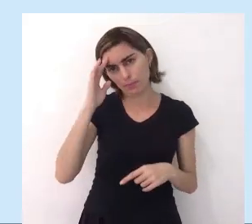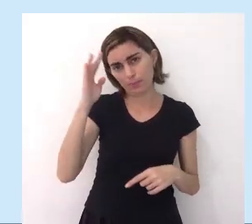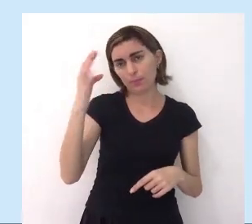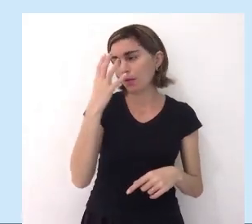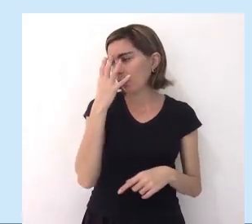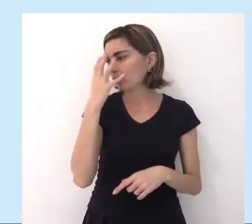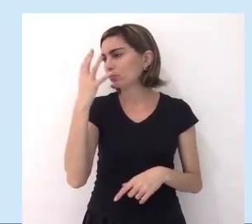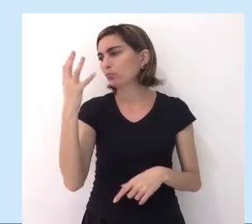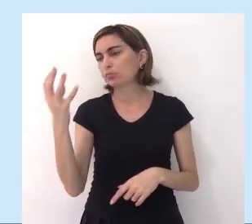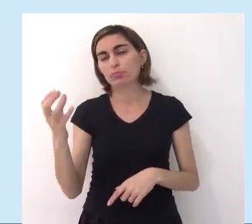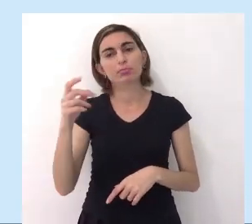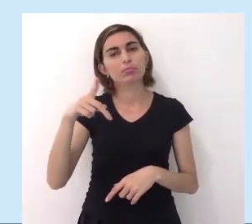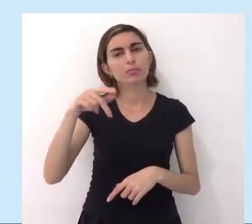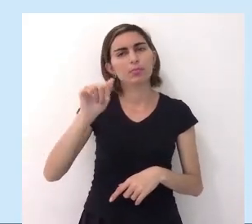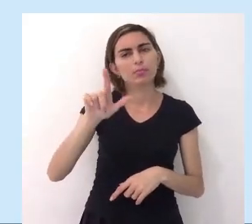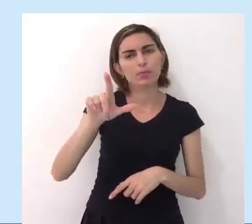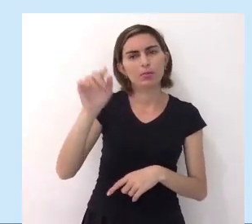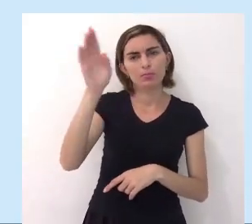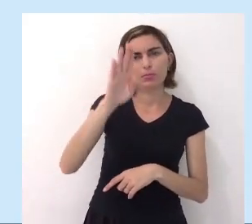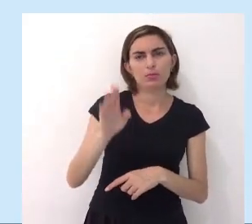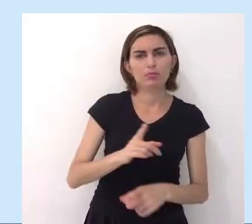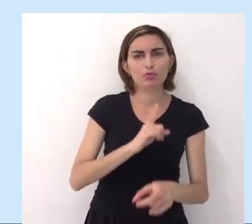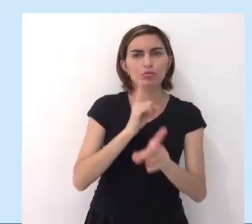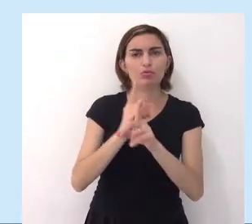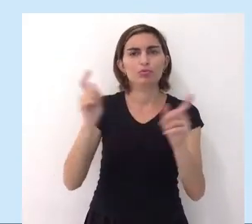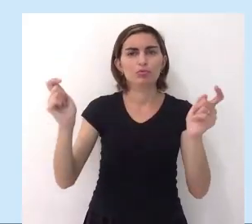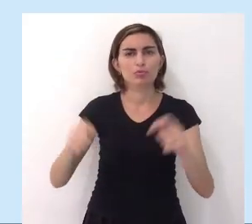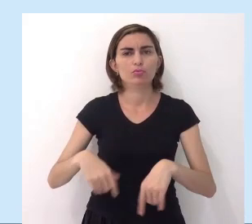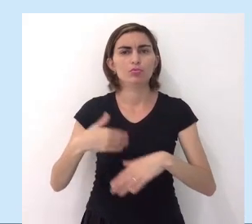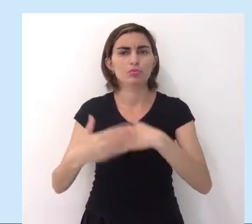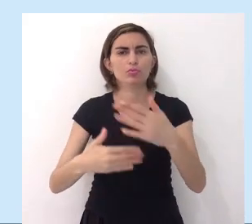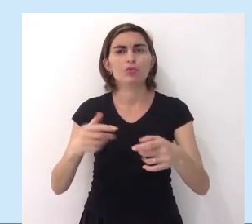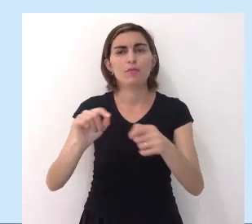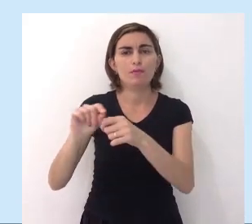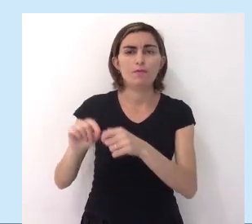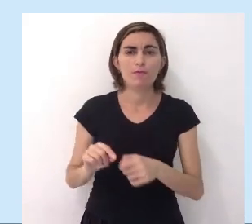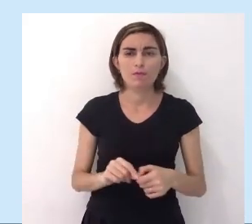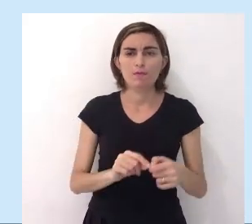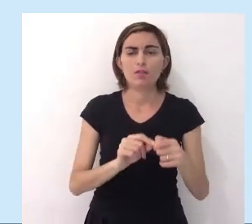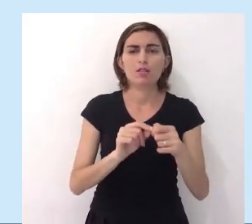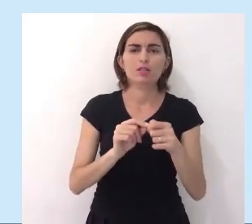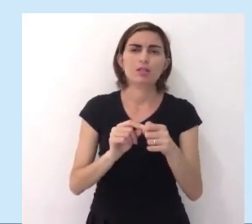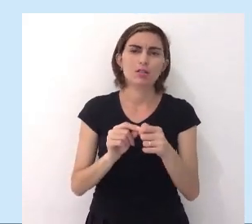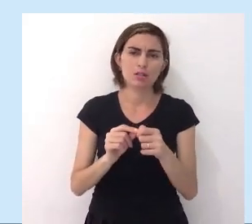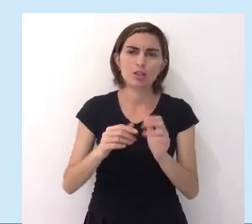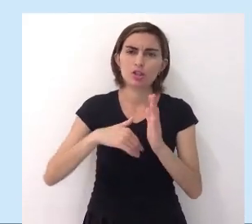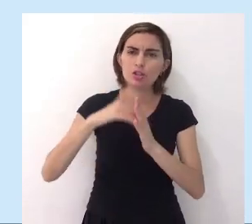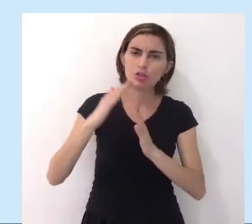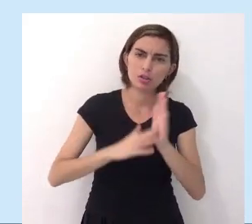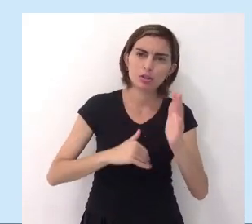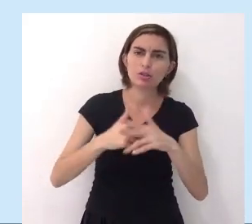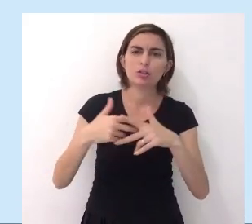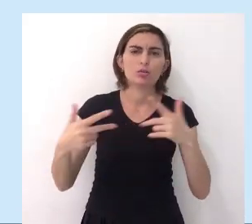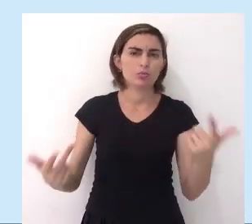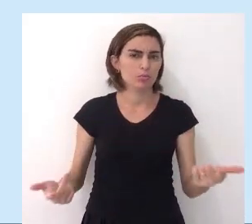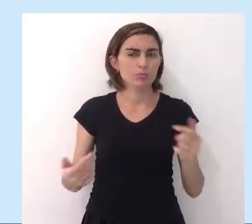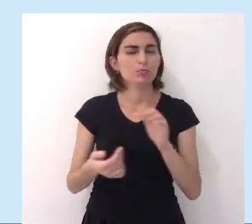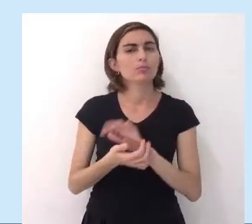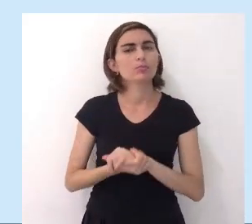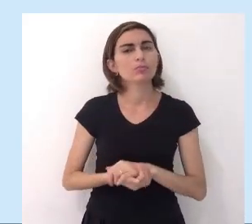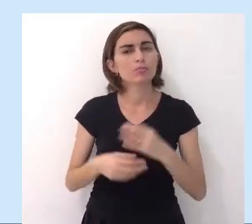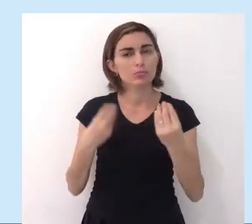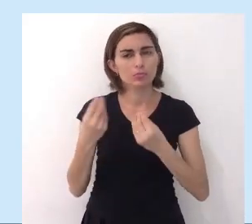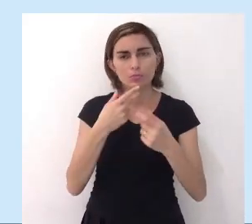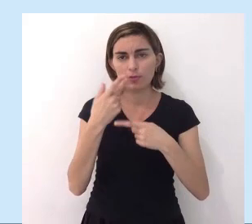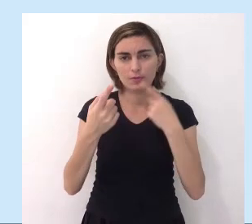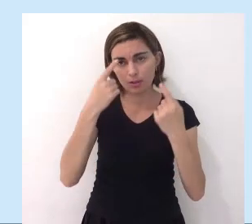atração do pau-brasil que se descobriu foi a possibilidade de produzir tintas escuras, tá? Como eu falei, como